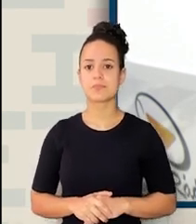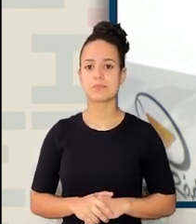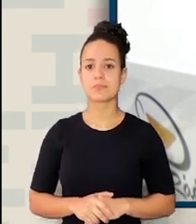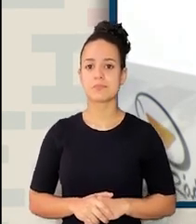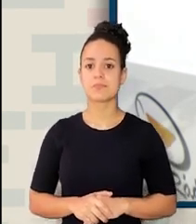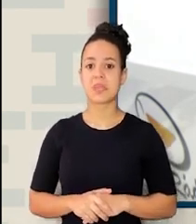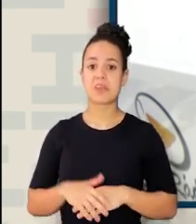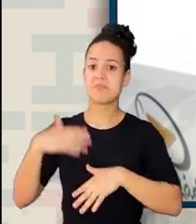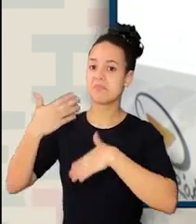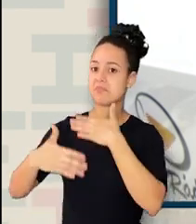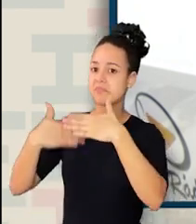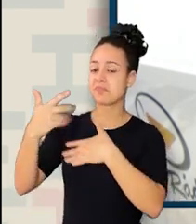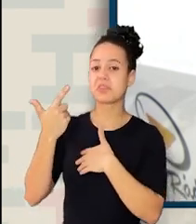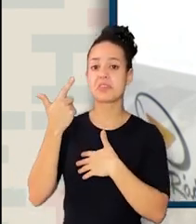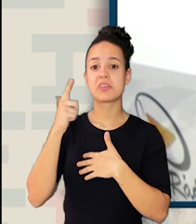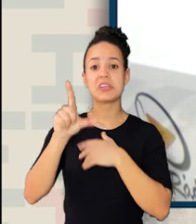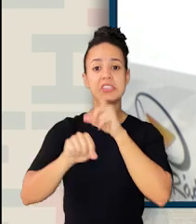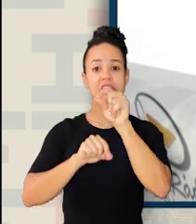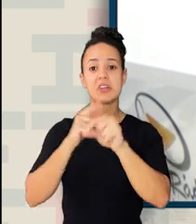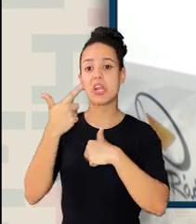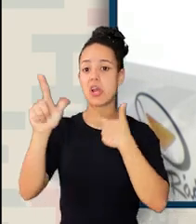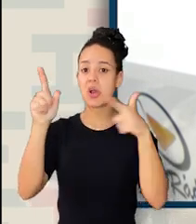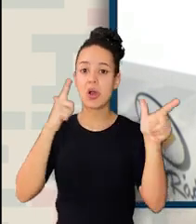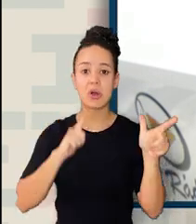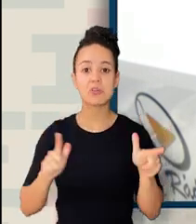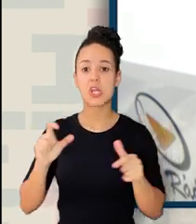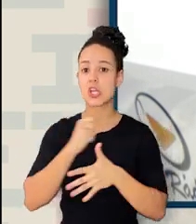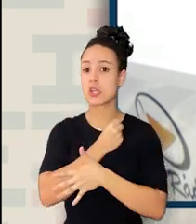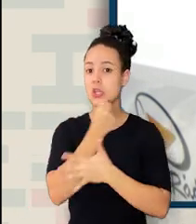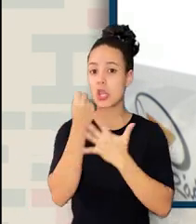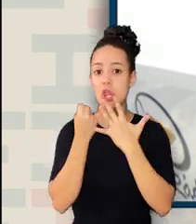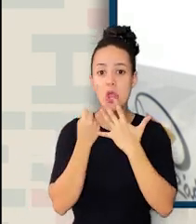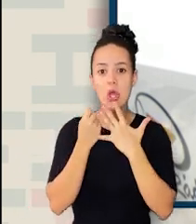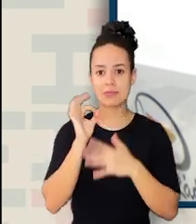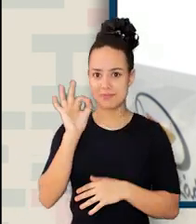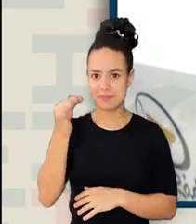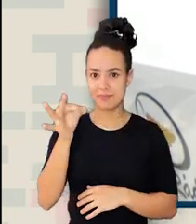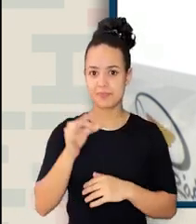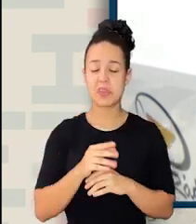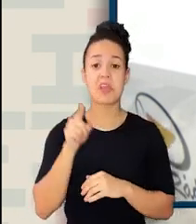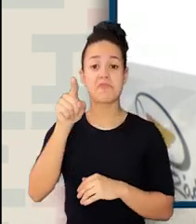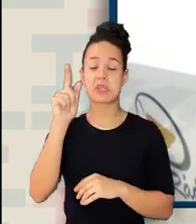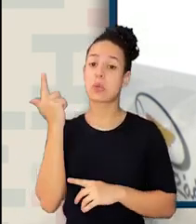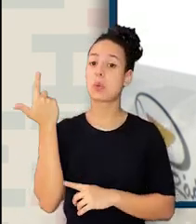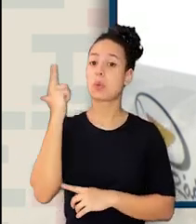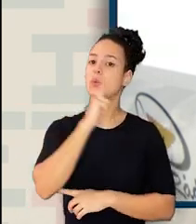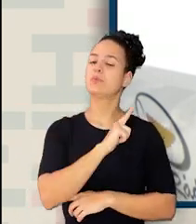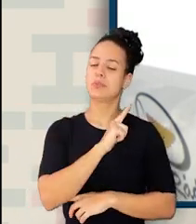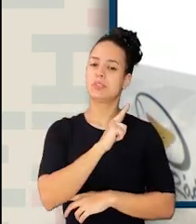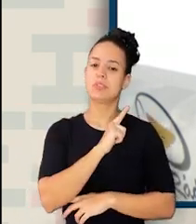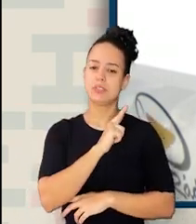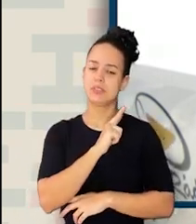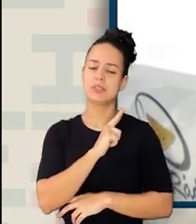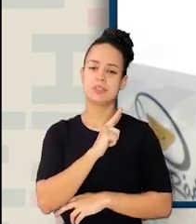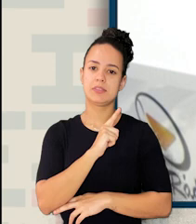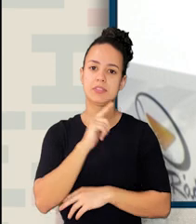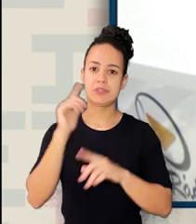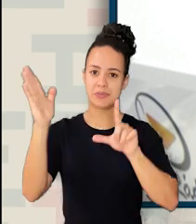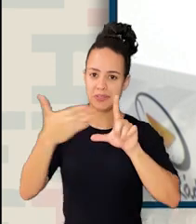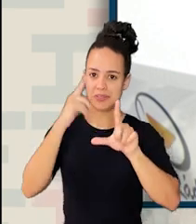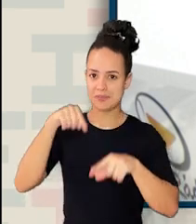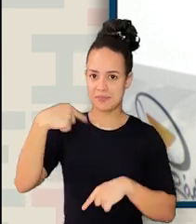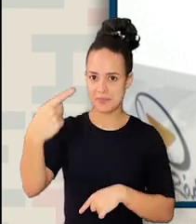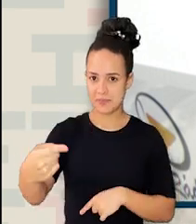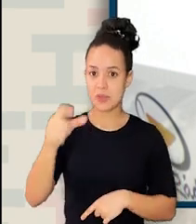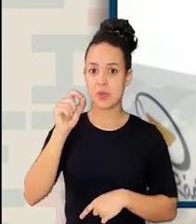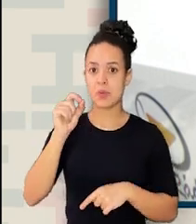E assim fazer com outras, começando com outras notas, tá? Até que você chega, como temos no próximo slide, à